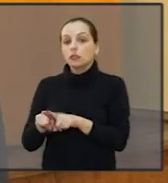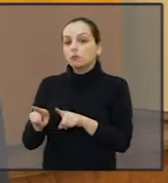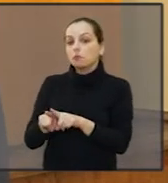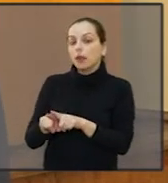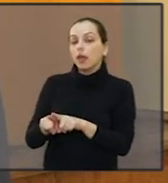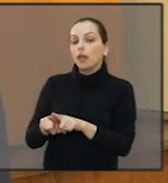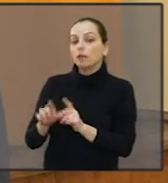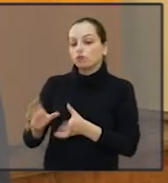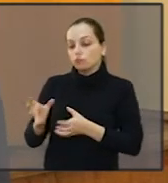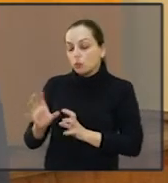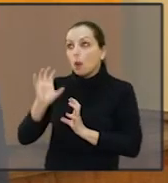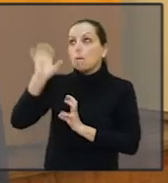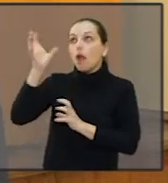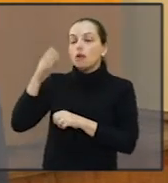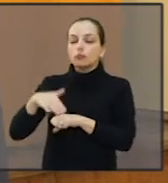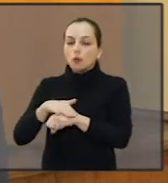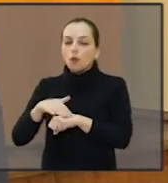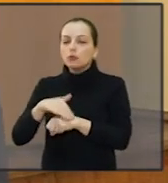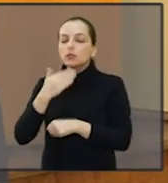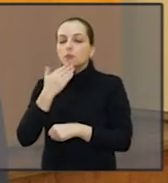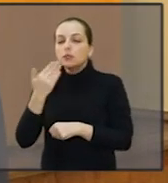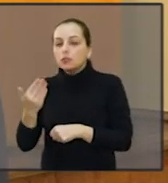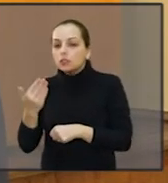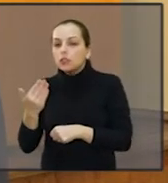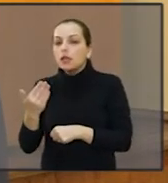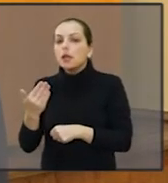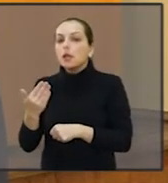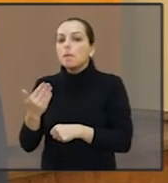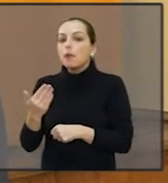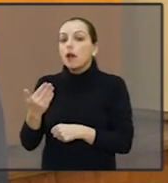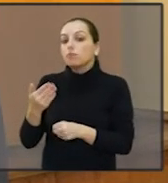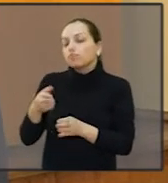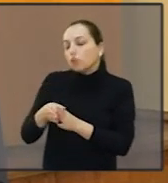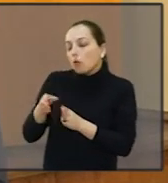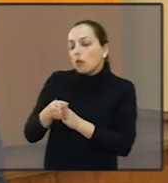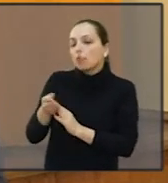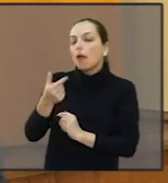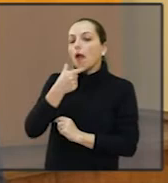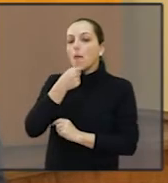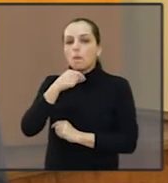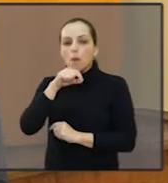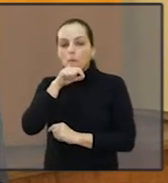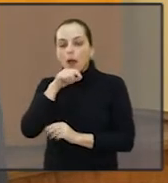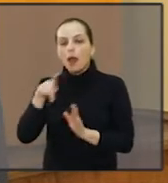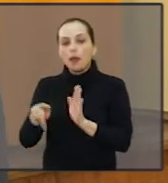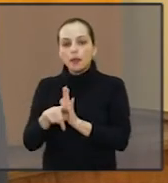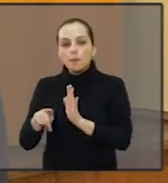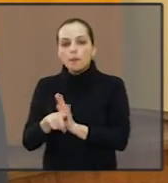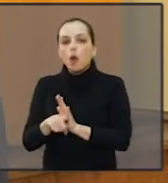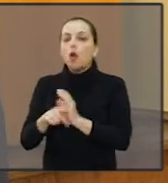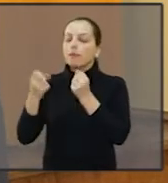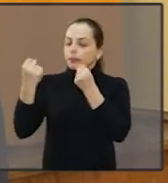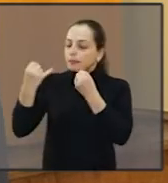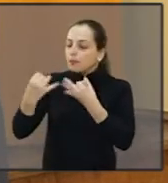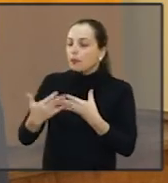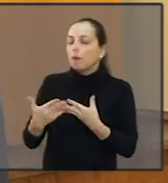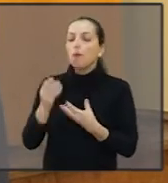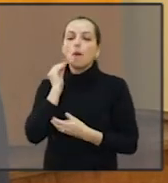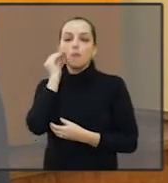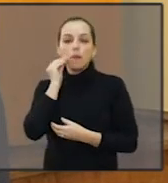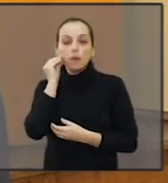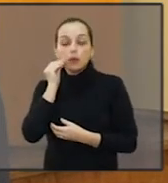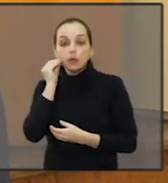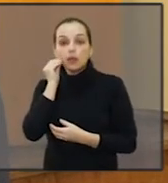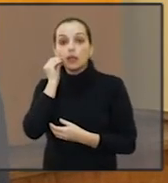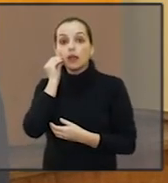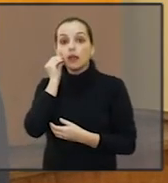já era casada. E aí eu conversei com ela, não, deixa que eu vou convencer O pai conversou com meu pai, falou que era uma oportunidade,